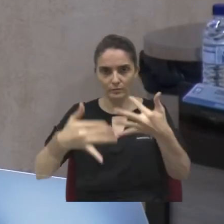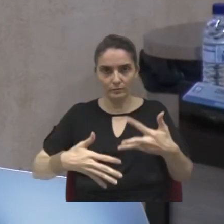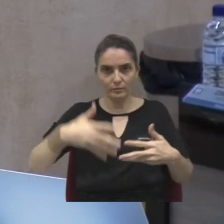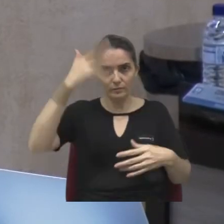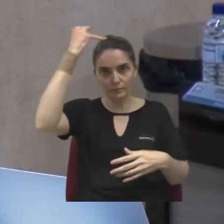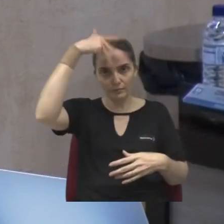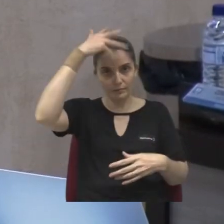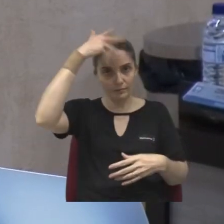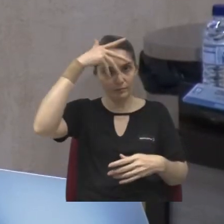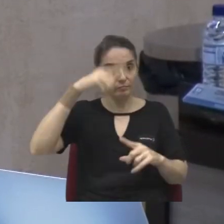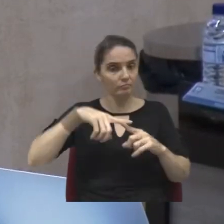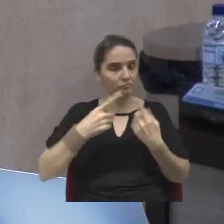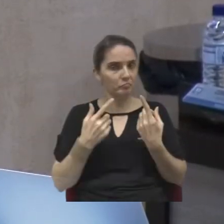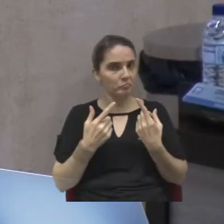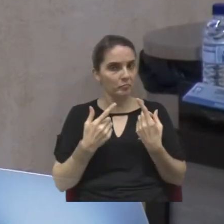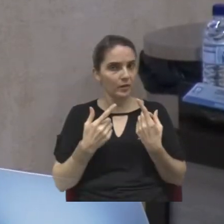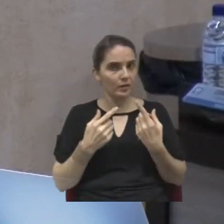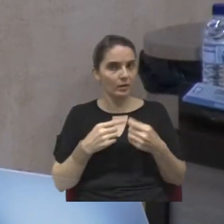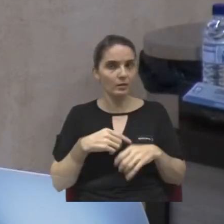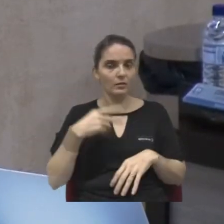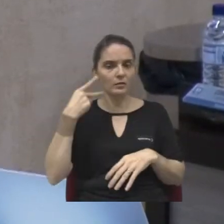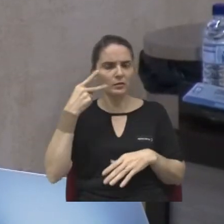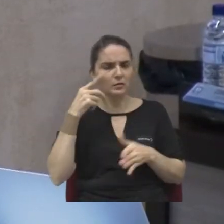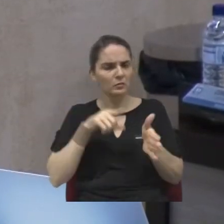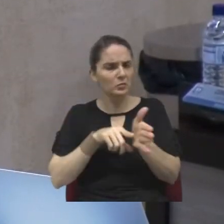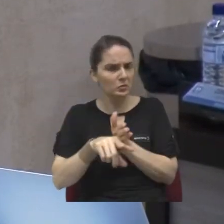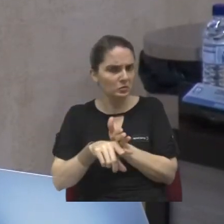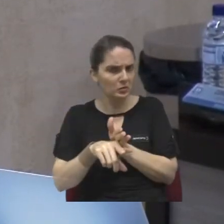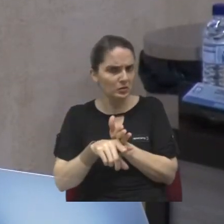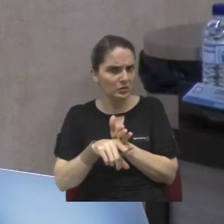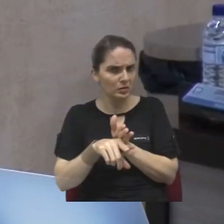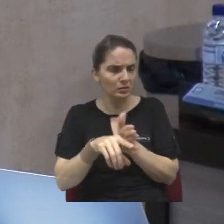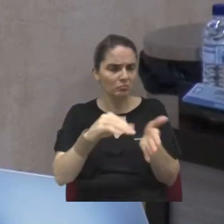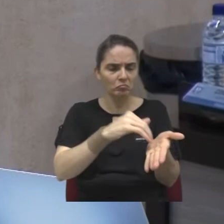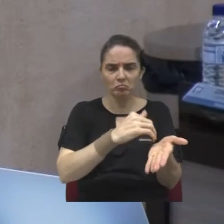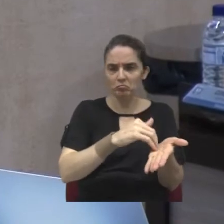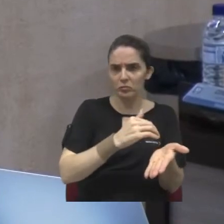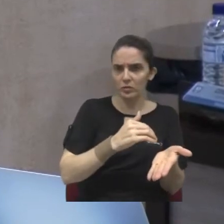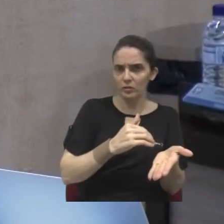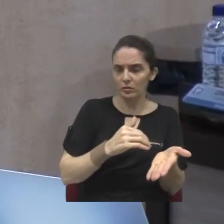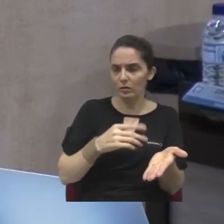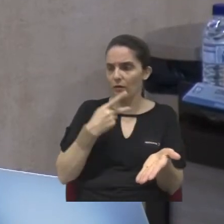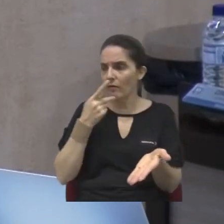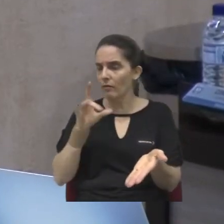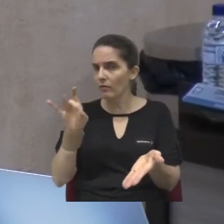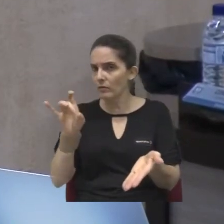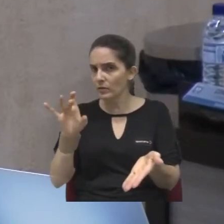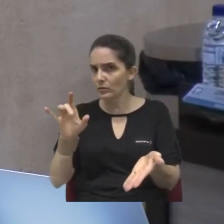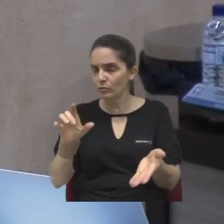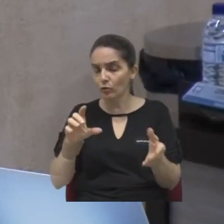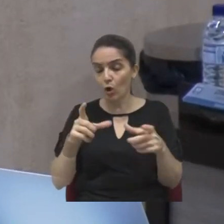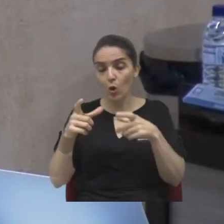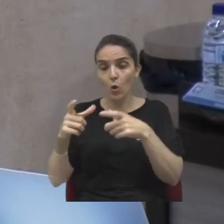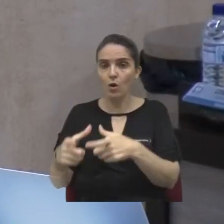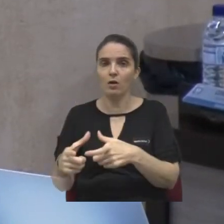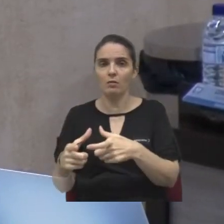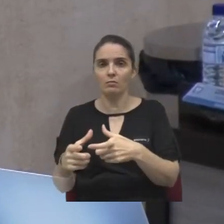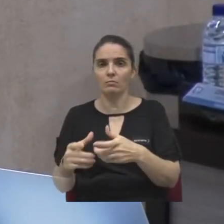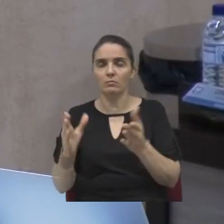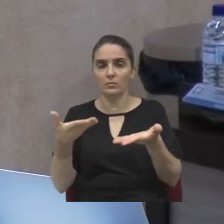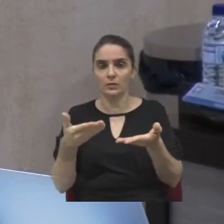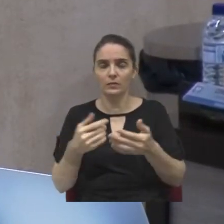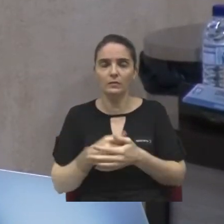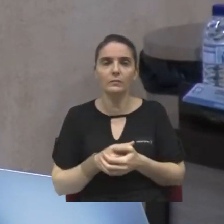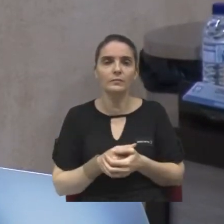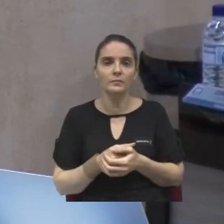momento em que nós perguntamos, a resposta se baseava com relação à logística. E aí vem o meu primeiro ponto,